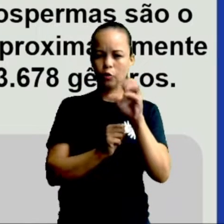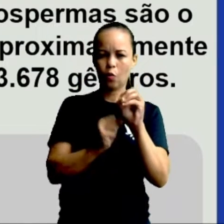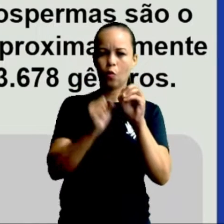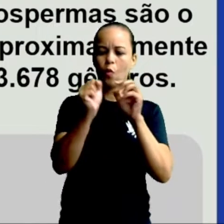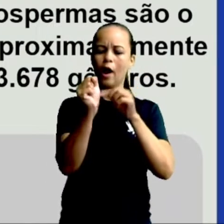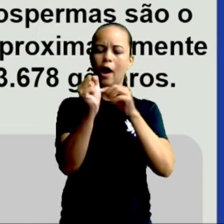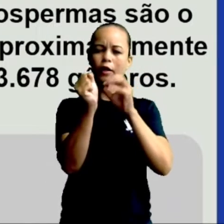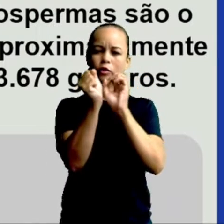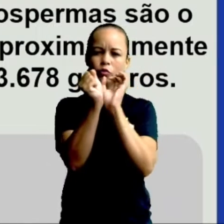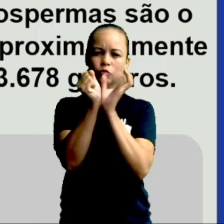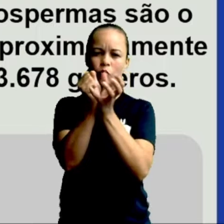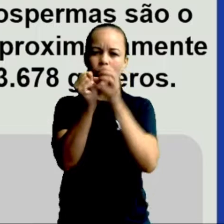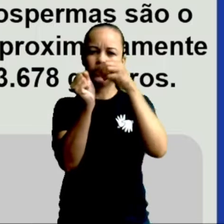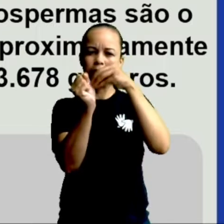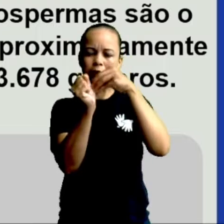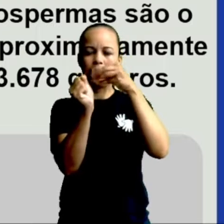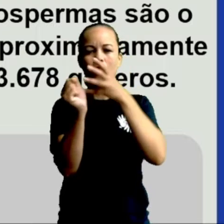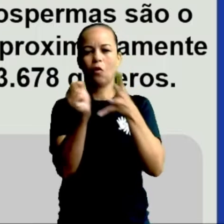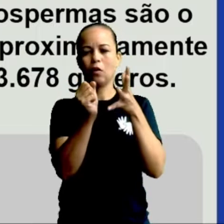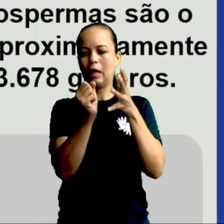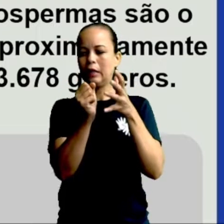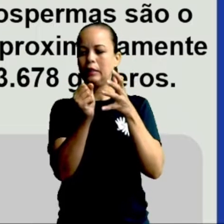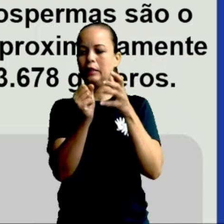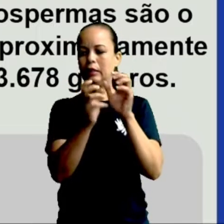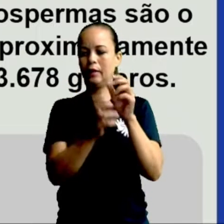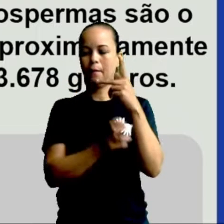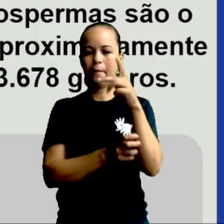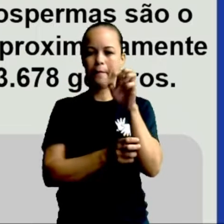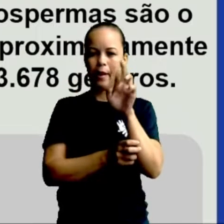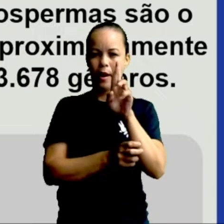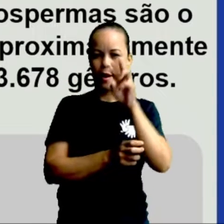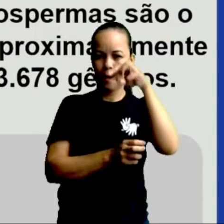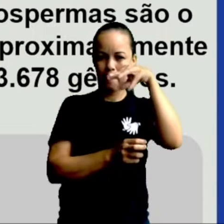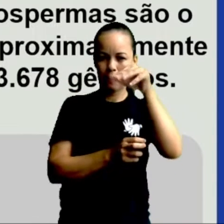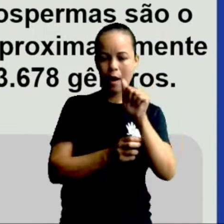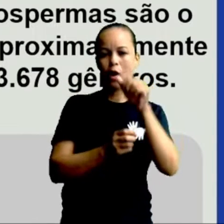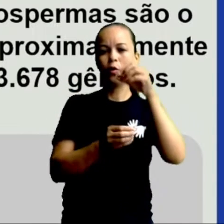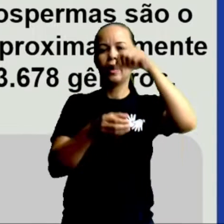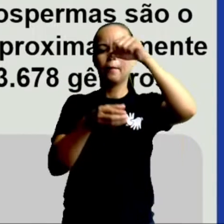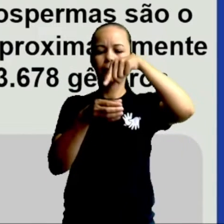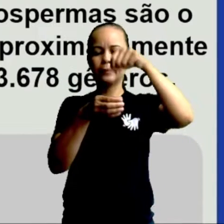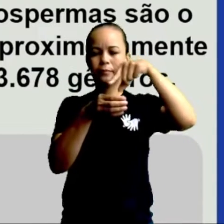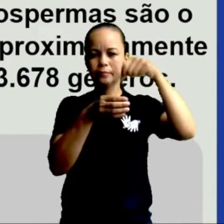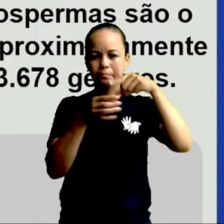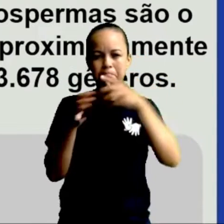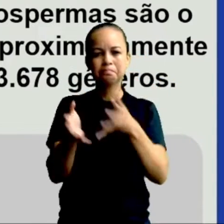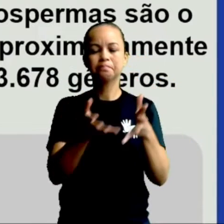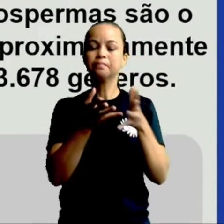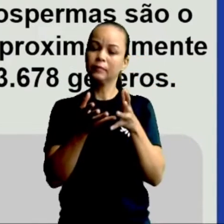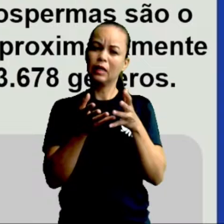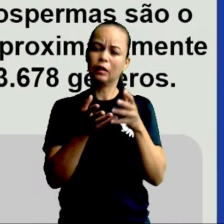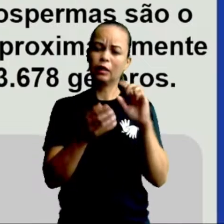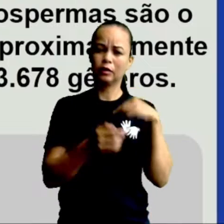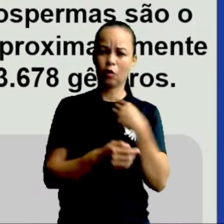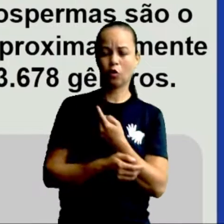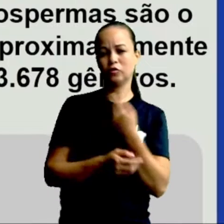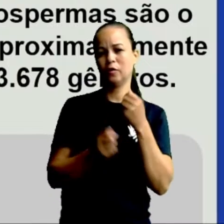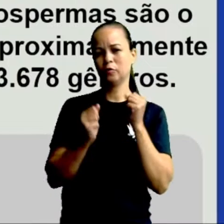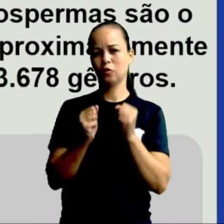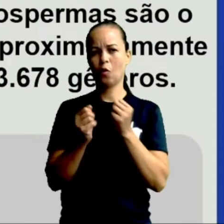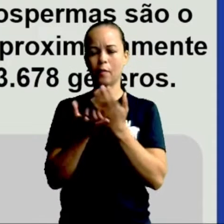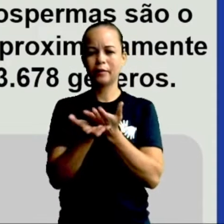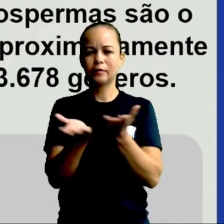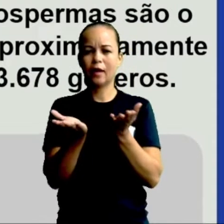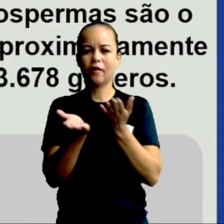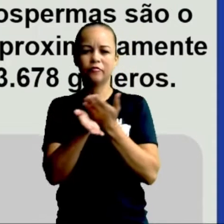dizer o quê? Semente. Então a semente ela vai estar protegida por uma estrutura que daqui a pouco a gente vai ficar sabendo, ou melhor, é melhor a gente já dar